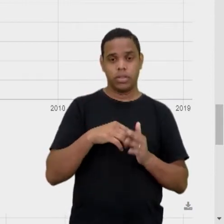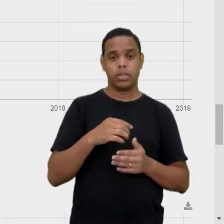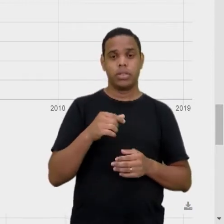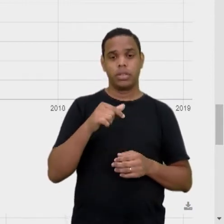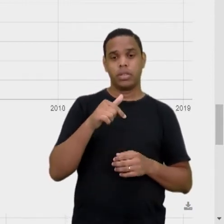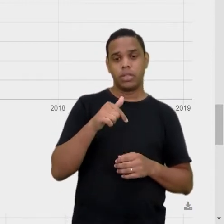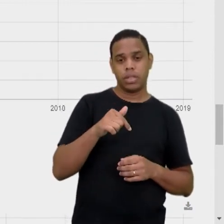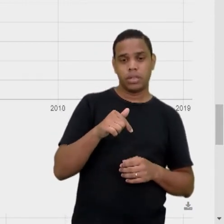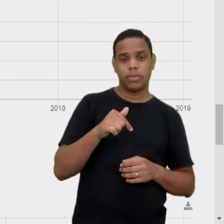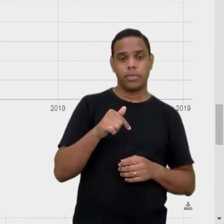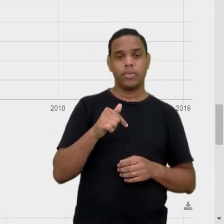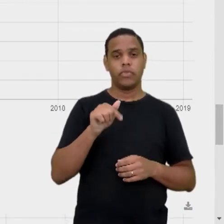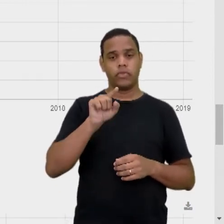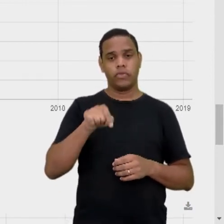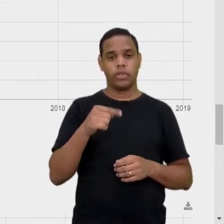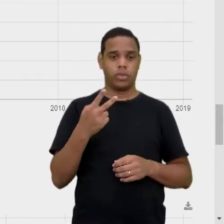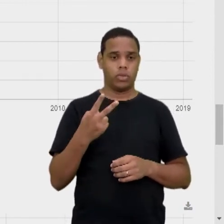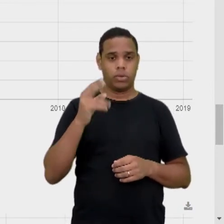de